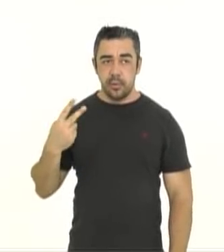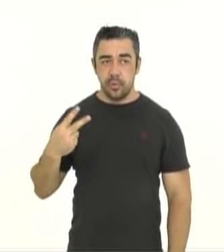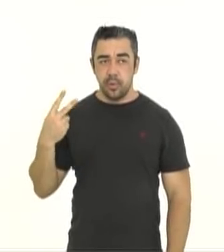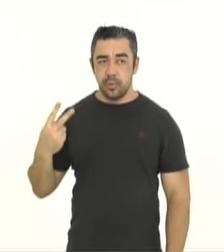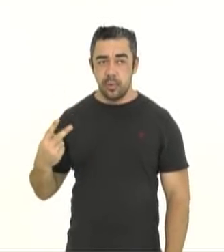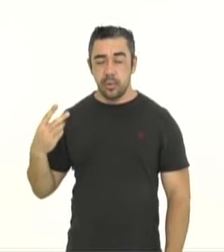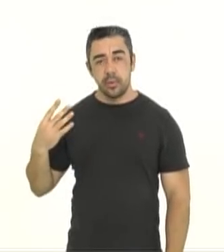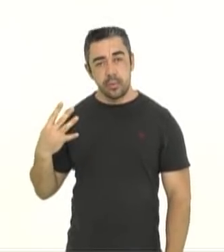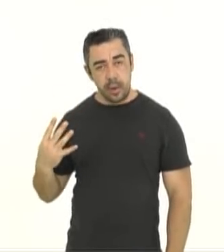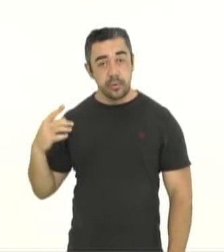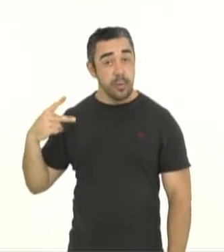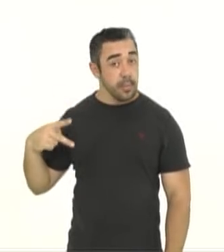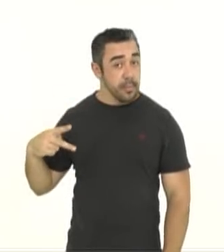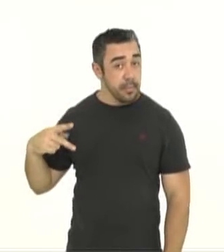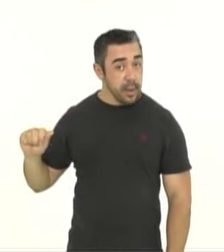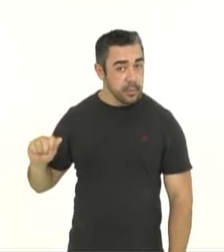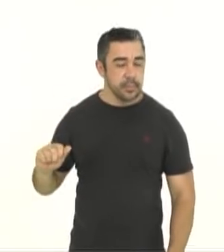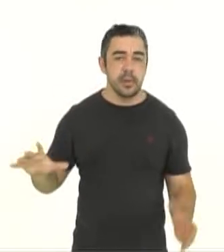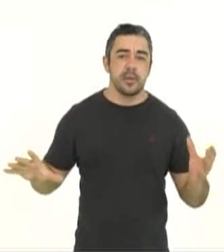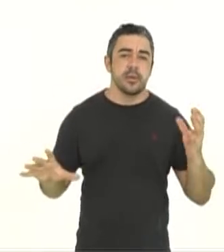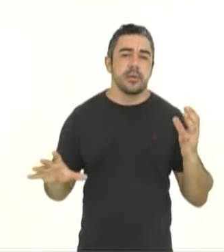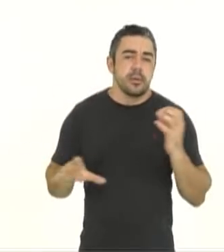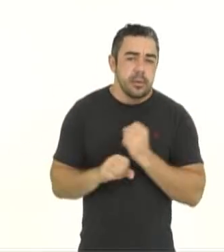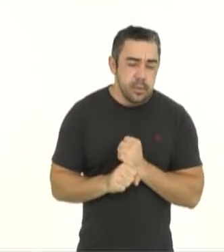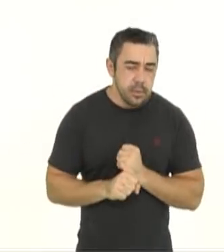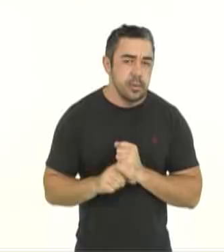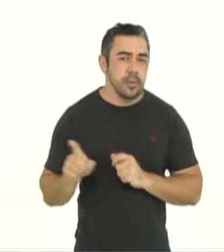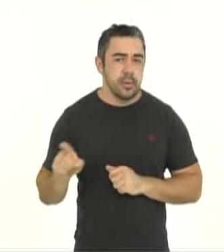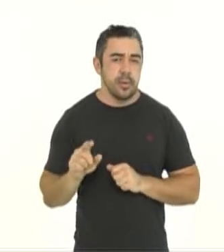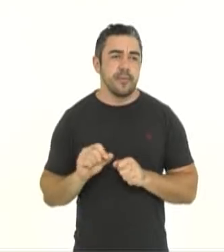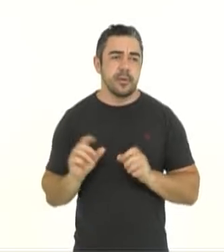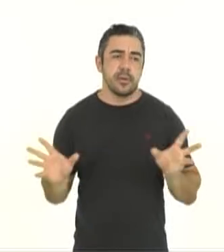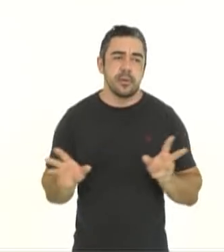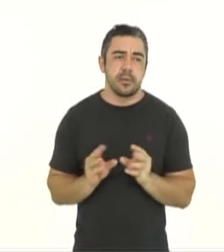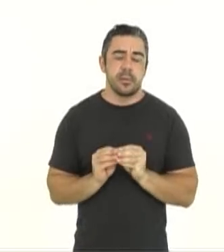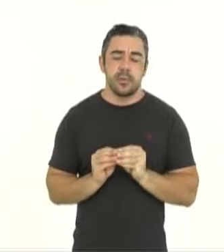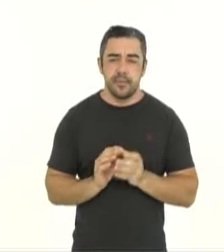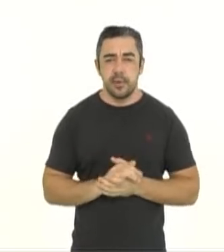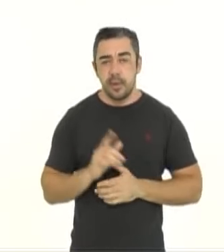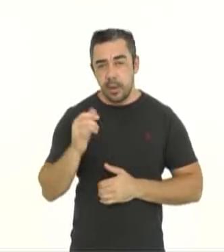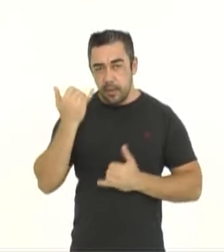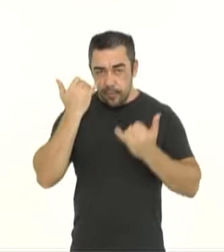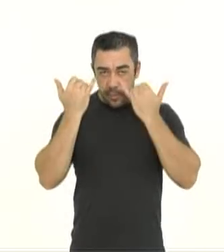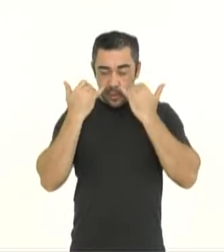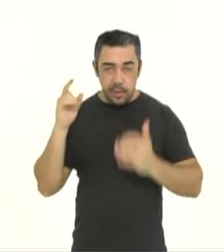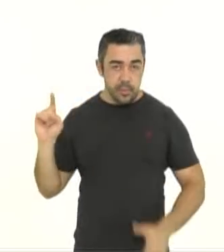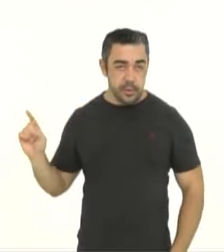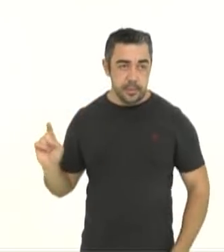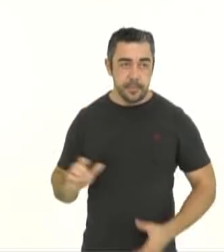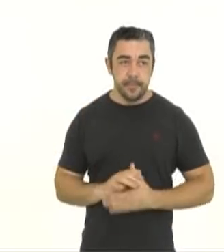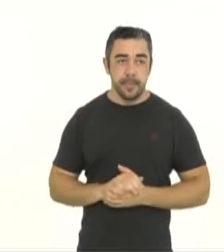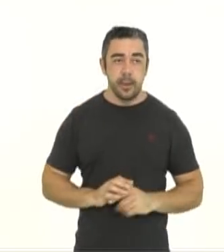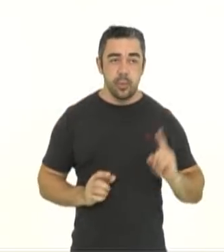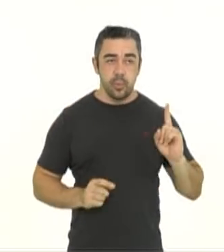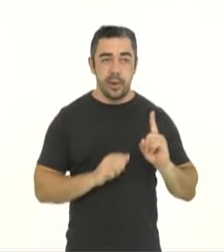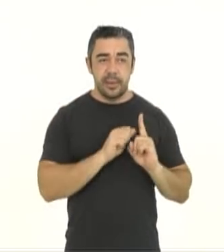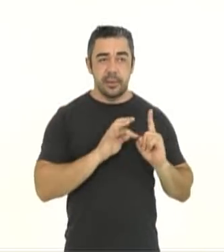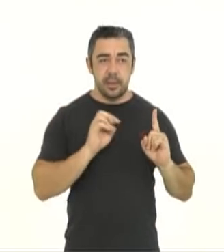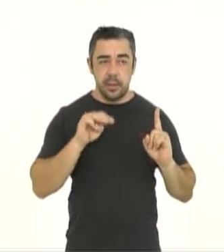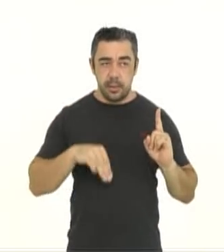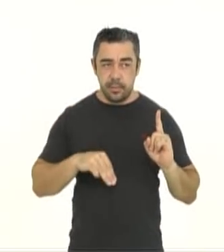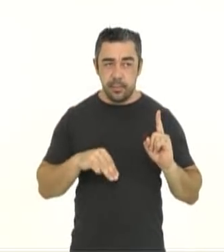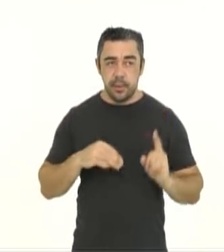133,3224 Pascal. Para simplificar os cálculos, alguns livros trazem para a gente a seguinte informação, tá? Que 1 ATM é igual